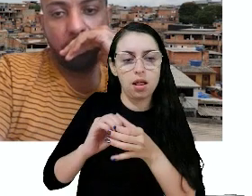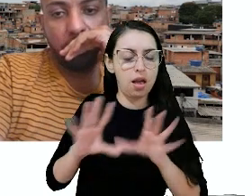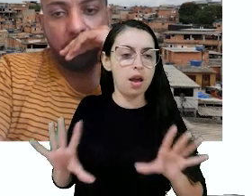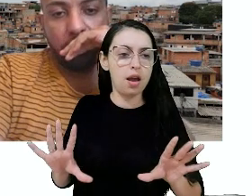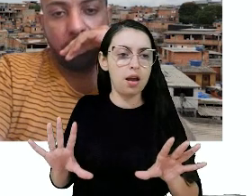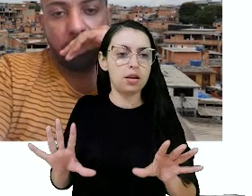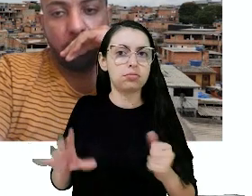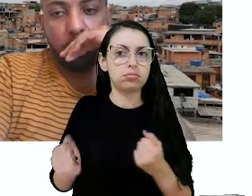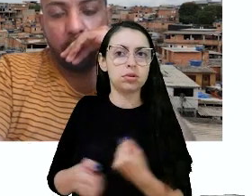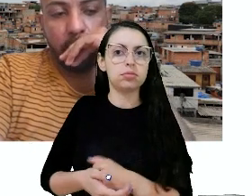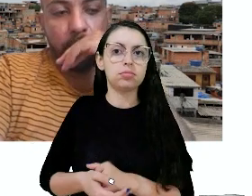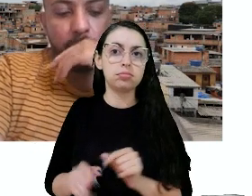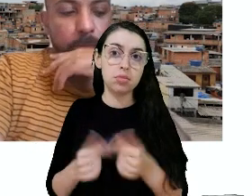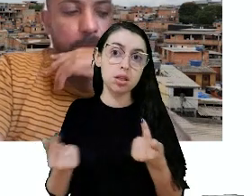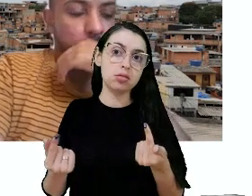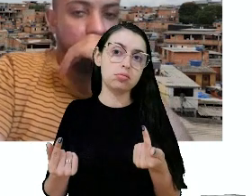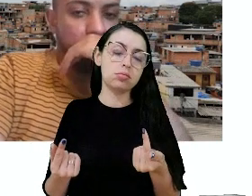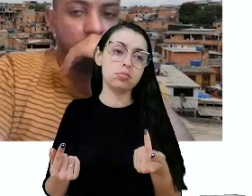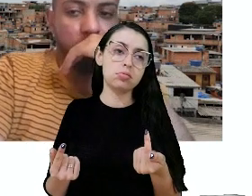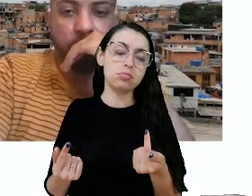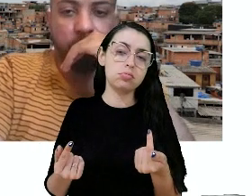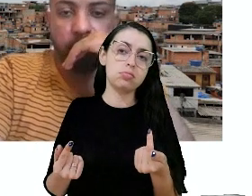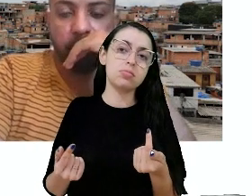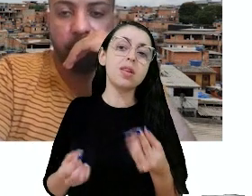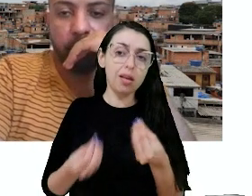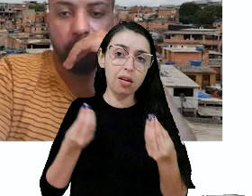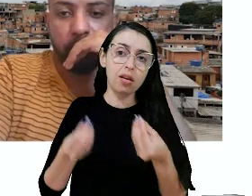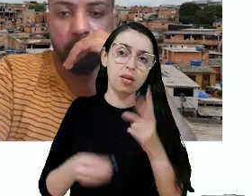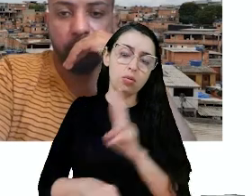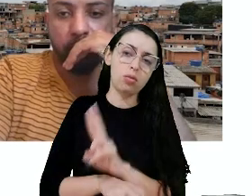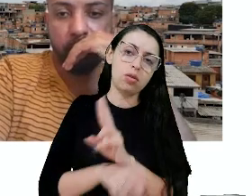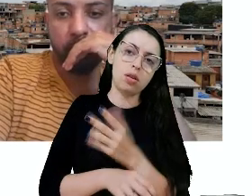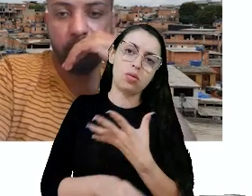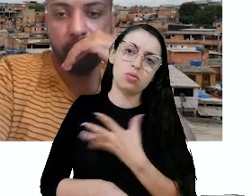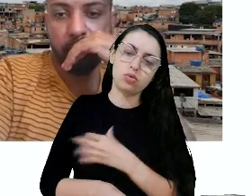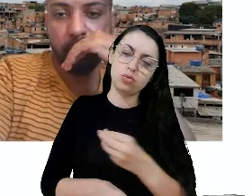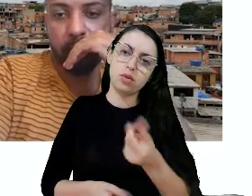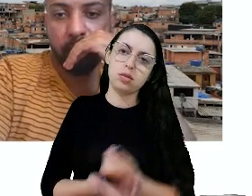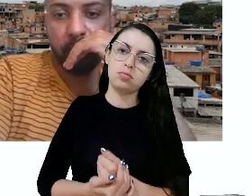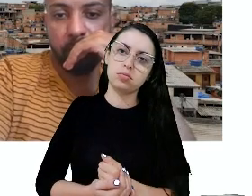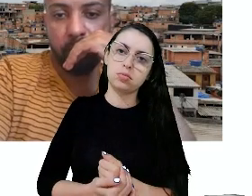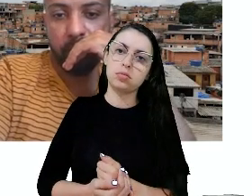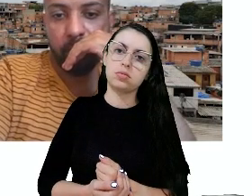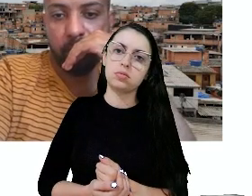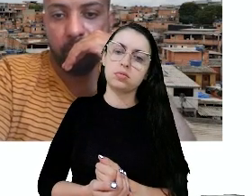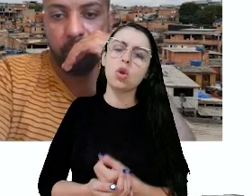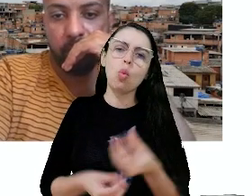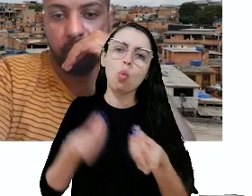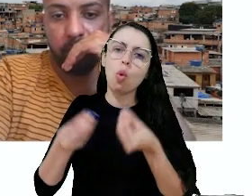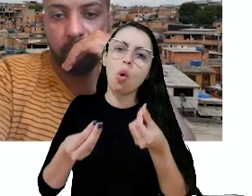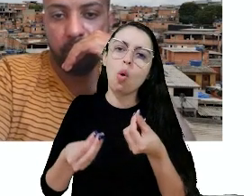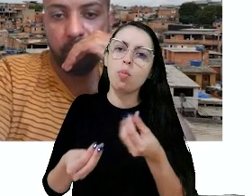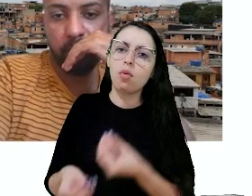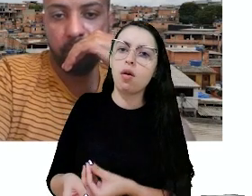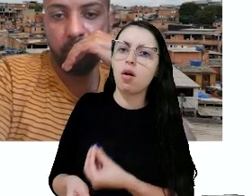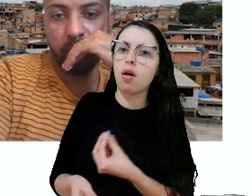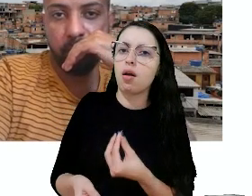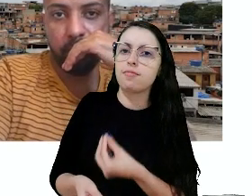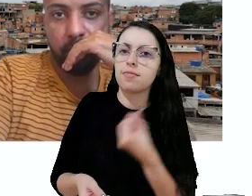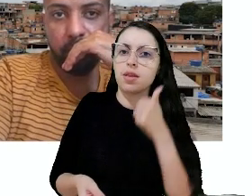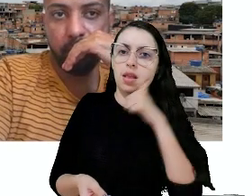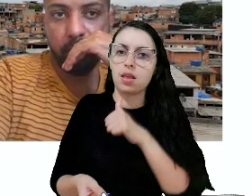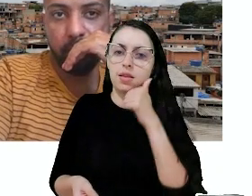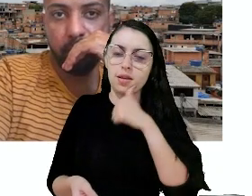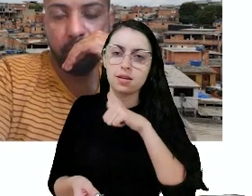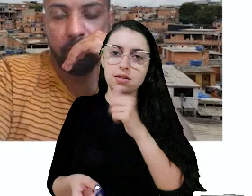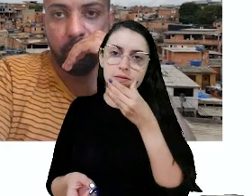tudo bem, mas e se eu pegar Covid? Quem vai cuidar dos meus filhos? Como ficarão as mães que vivem nas comunidades, onde as moradias são